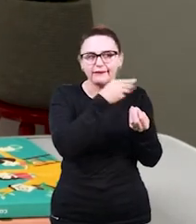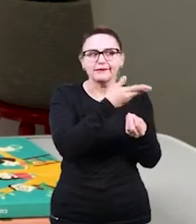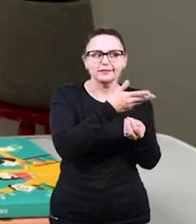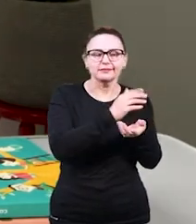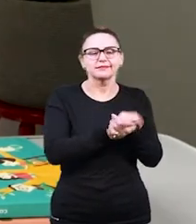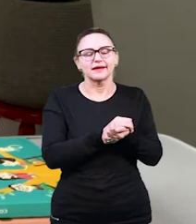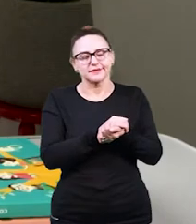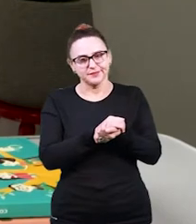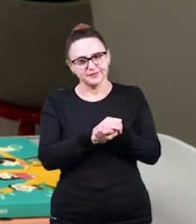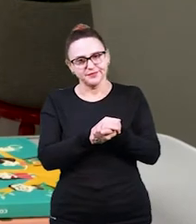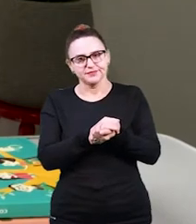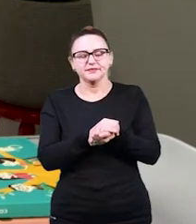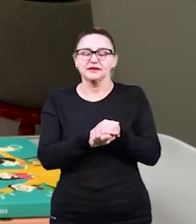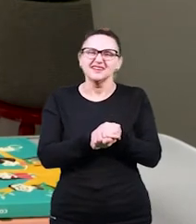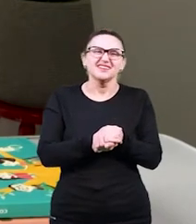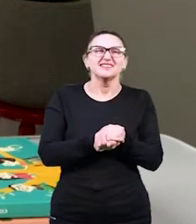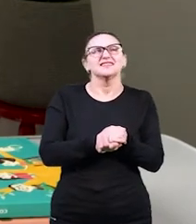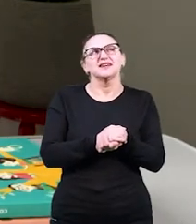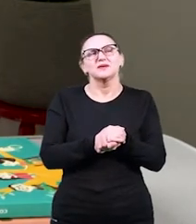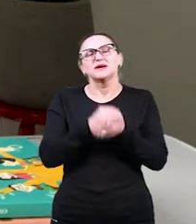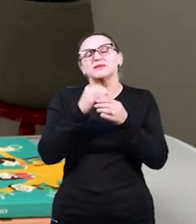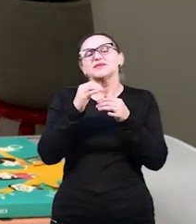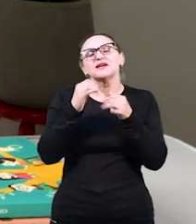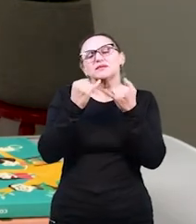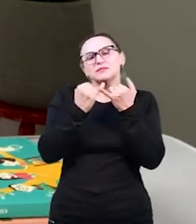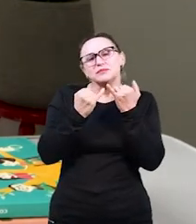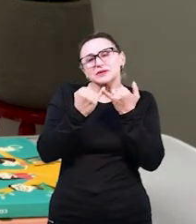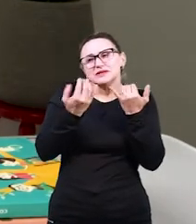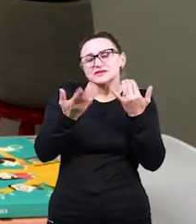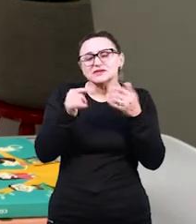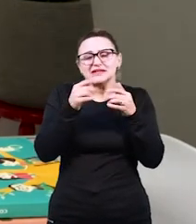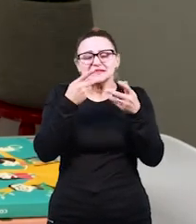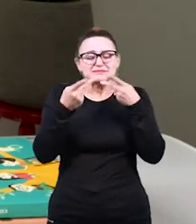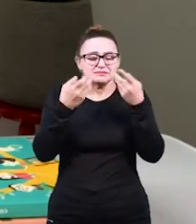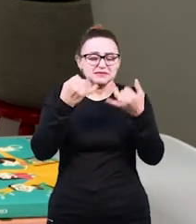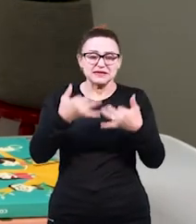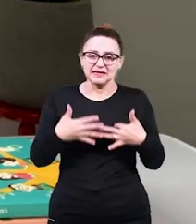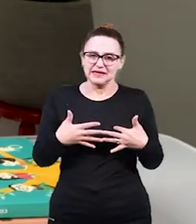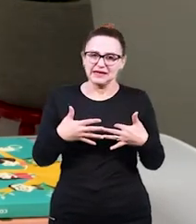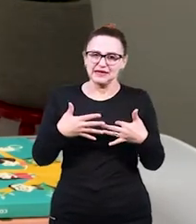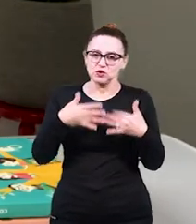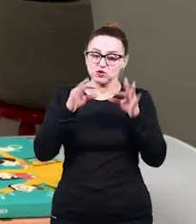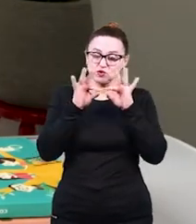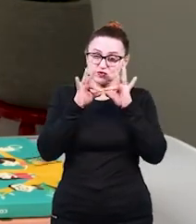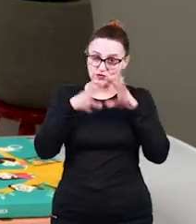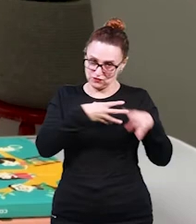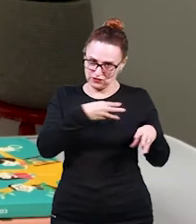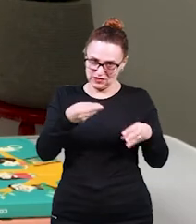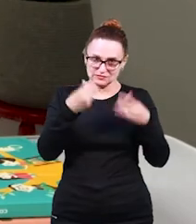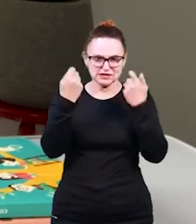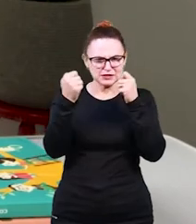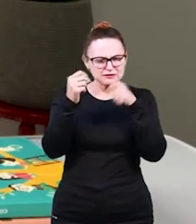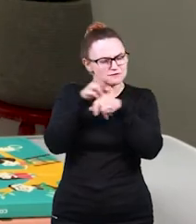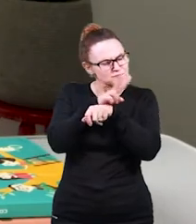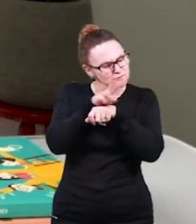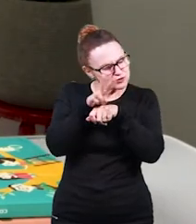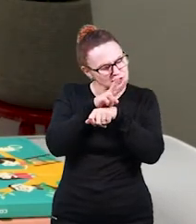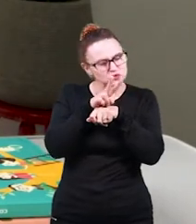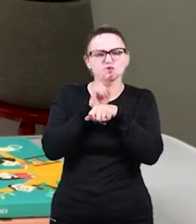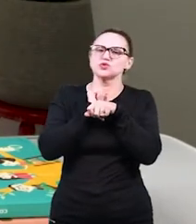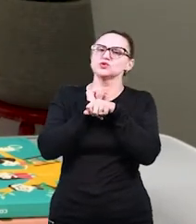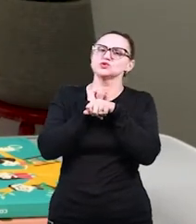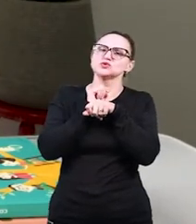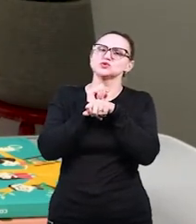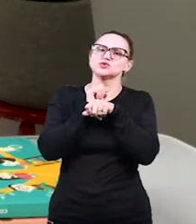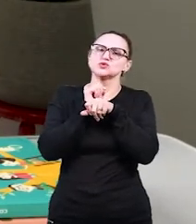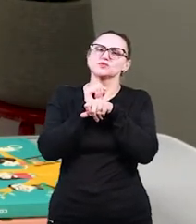devem ser cuidadosos com os pais, devem honrar os seus pais. Então, nesse texto, a gente já